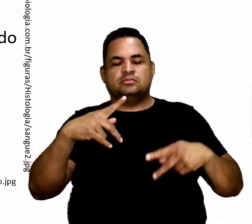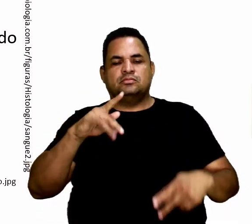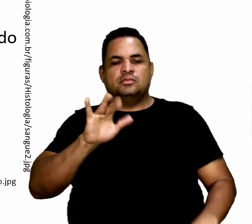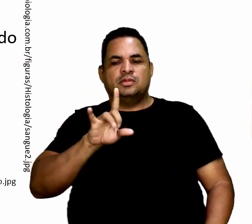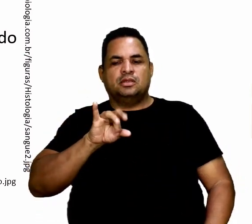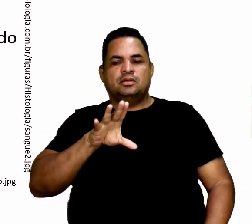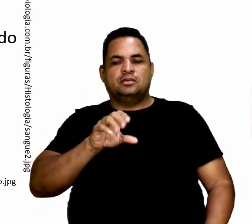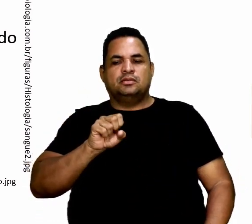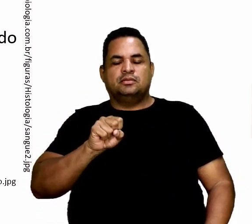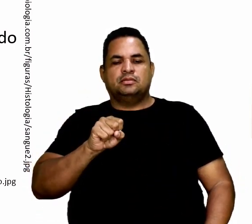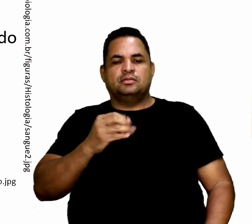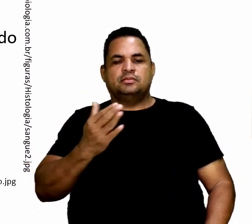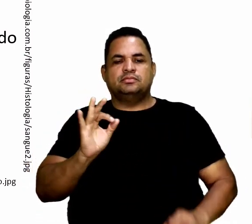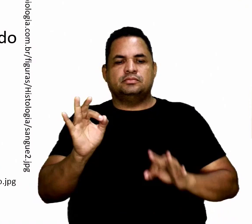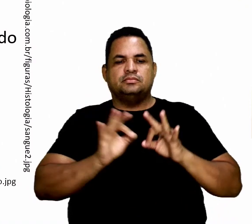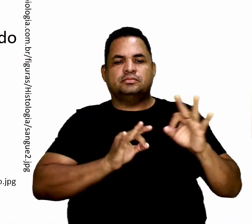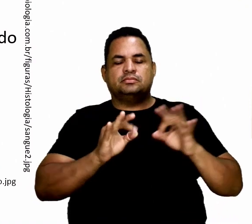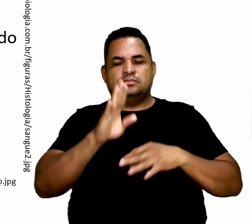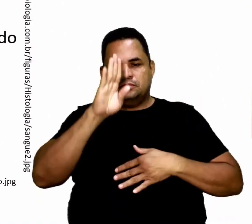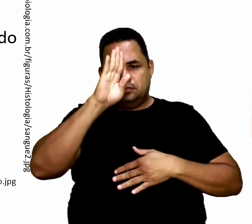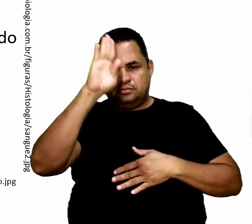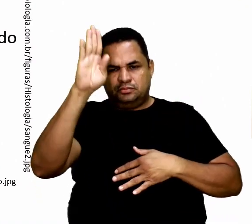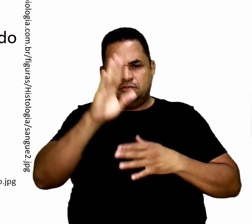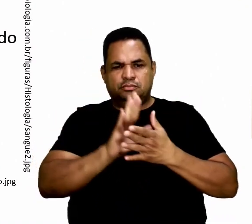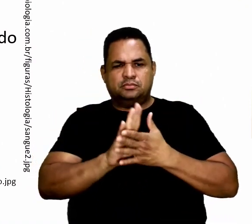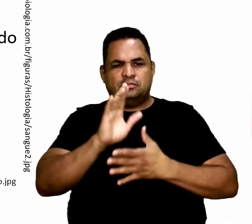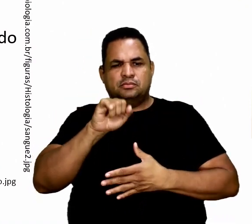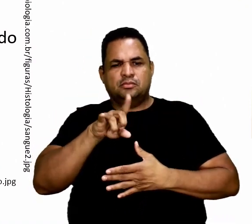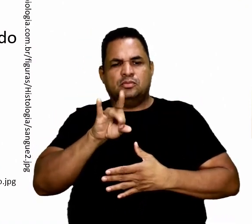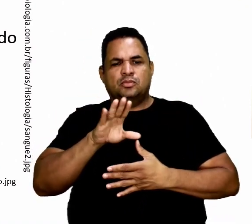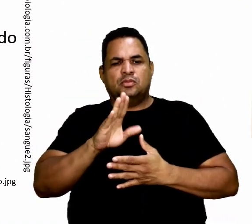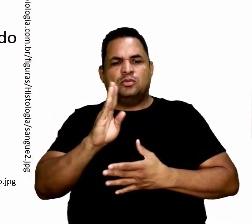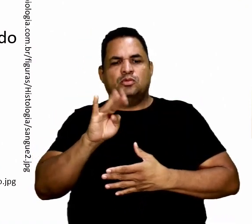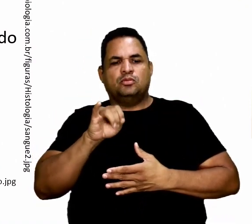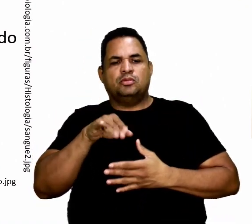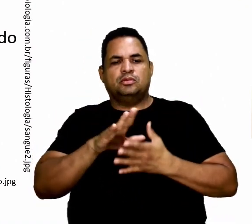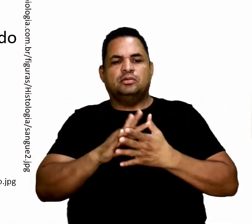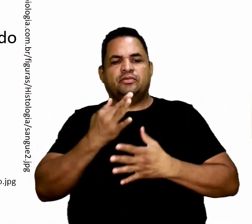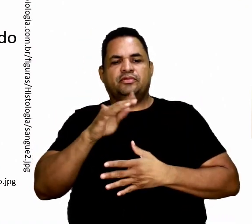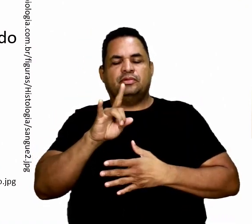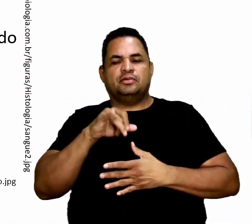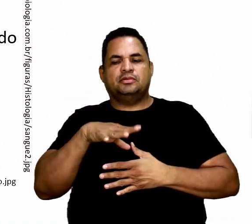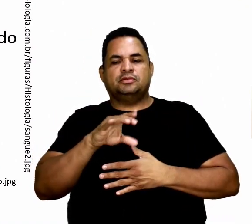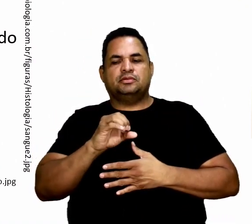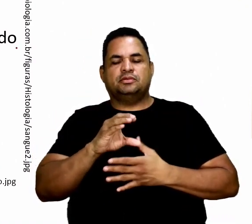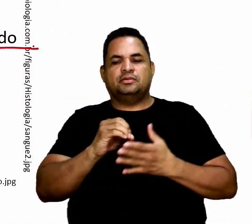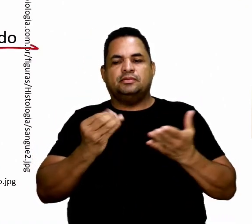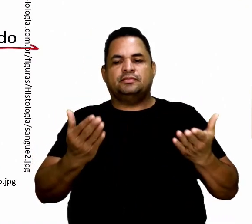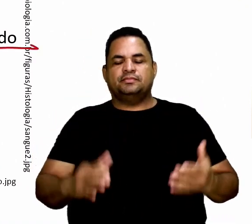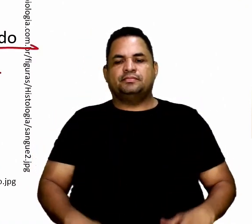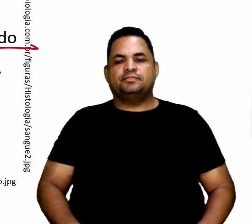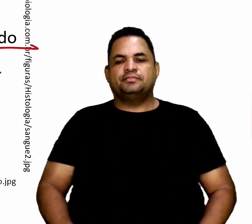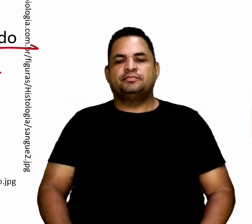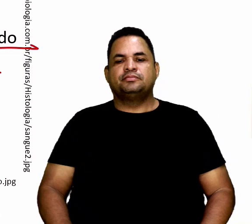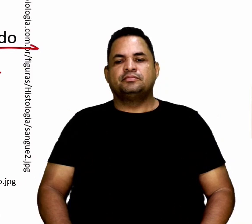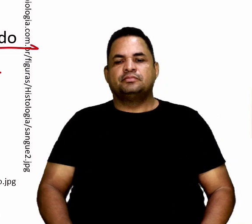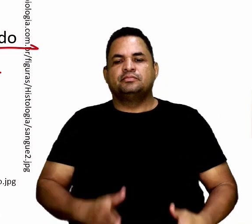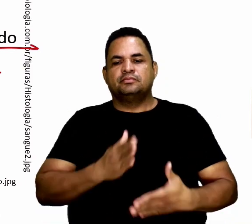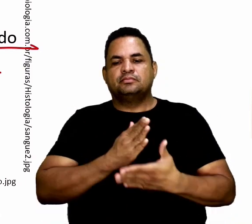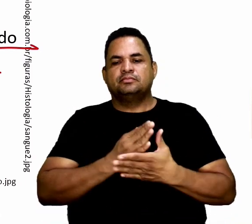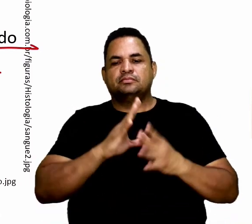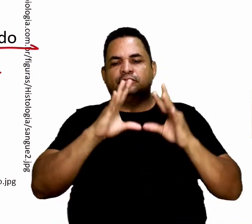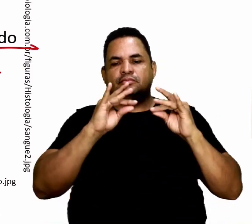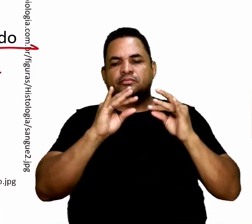o plasma, né, formado principalmente por albuminas, globulinas e fibrinogênio, né, que é a parte líquida